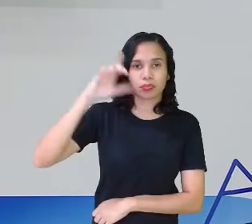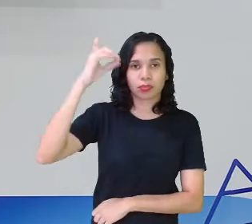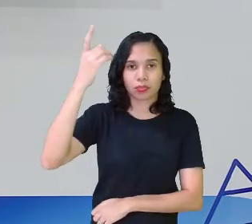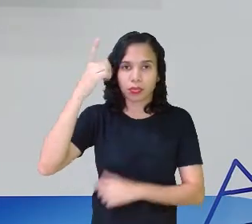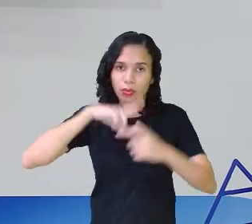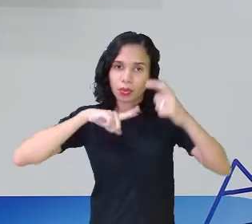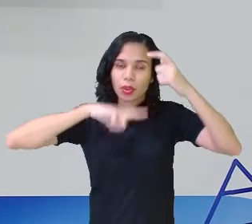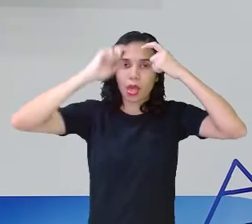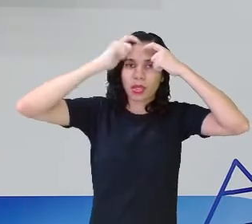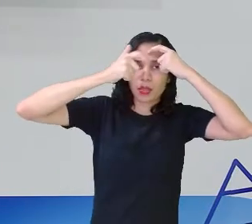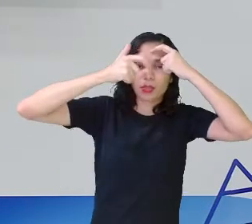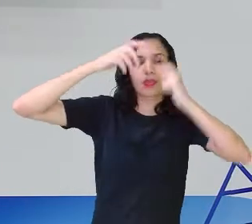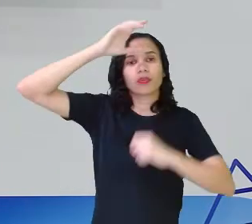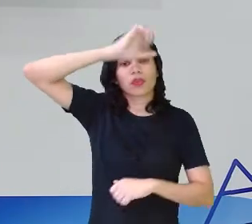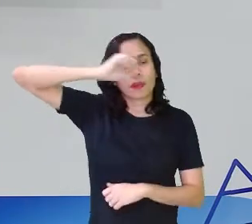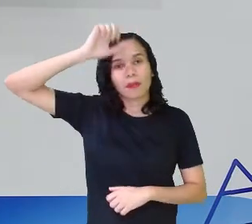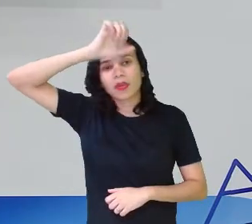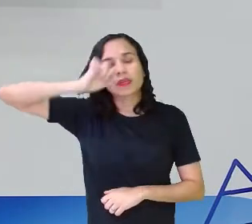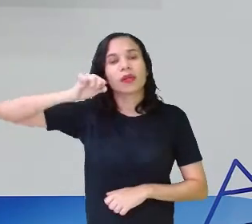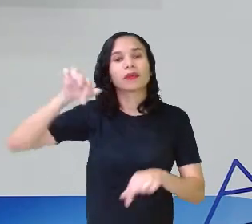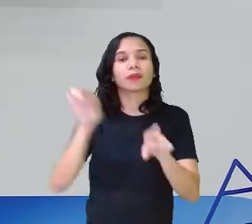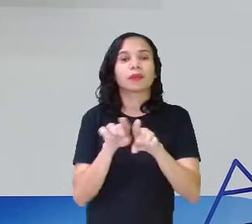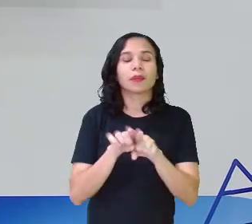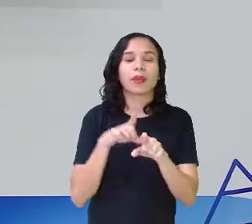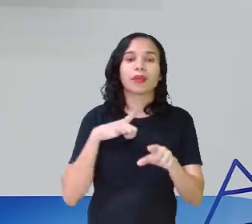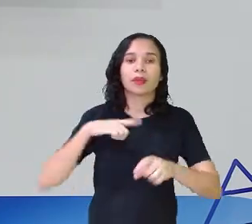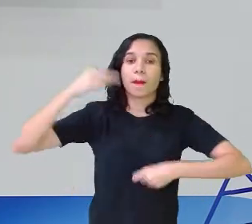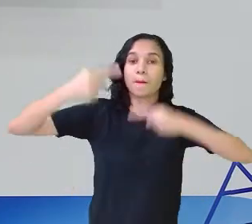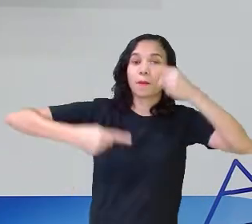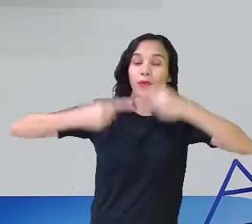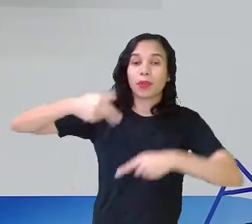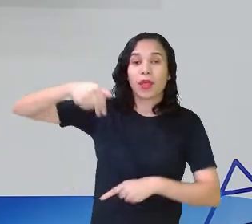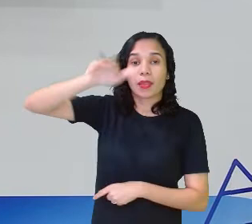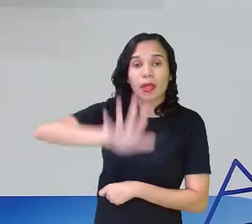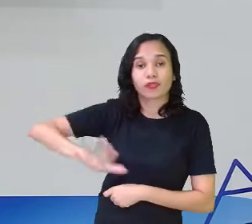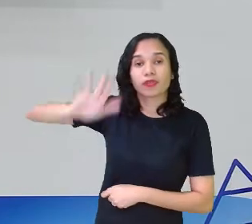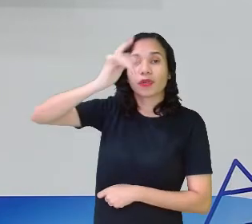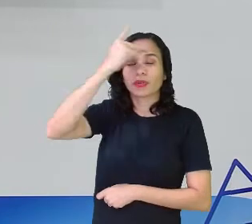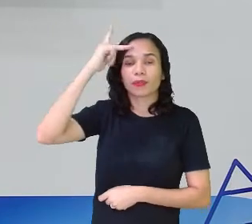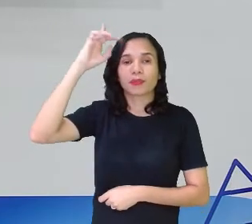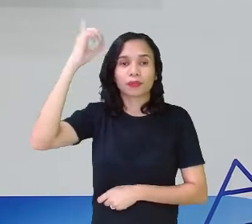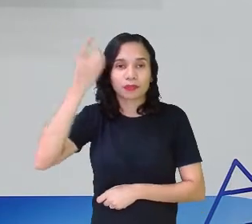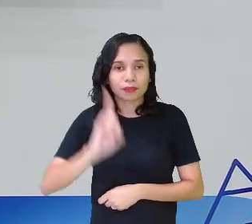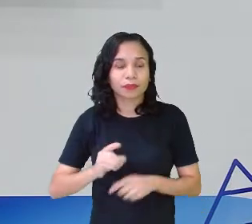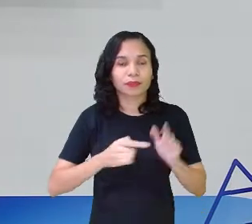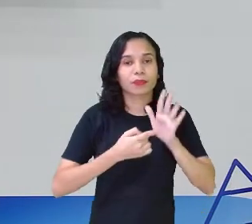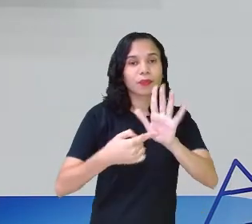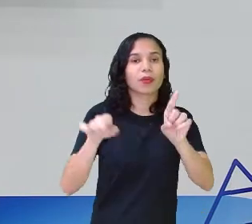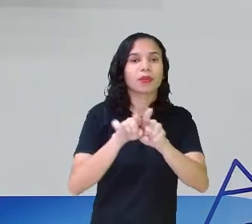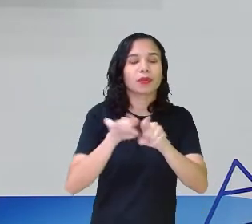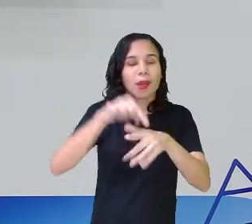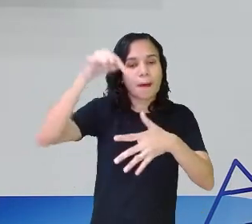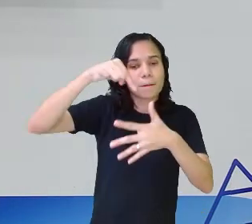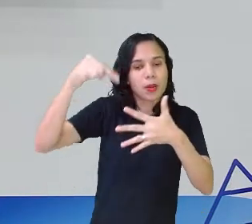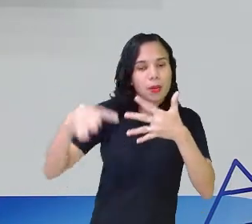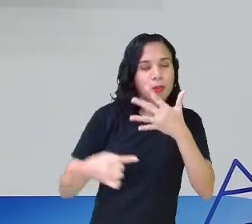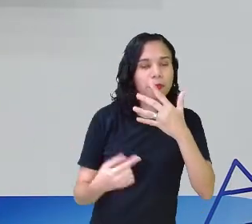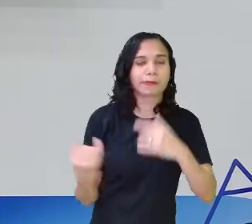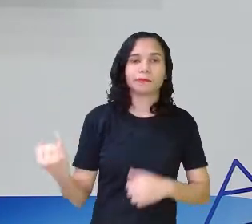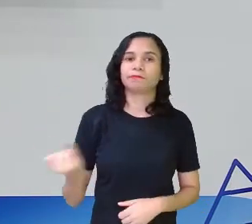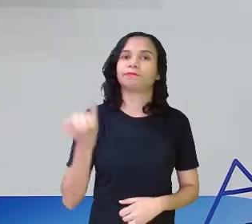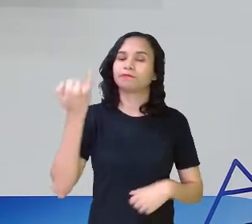transtornos de aprendizagem. A gente tem a Política Nacional da Pessoa com Deficiência, que traz para a gente elementos